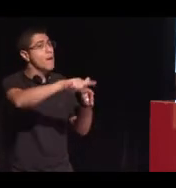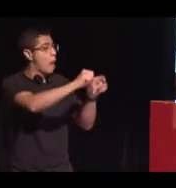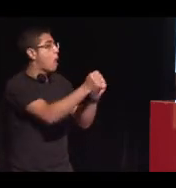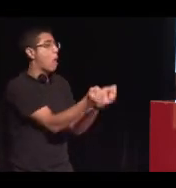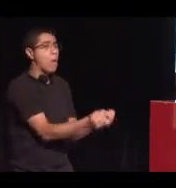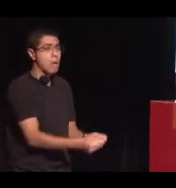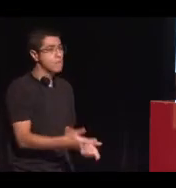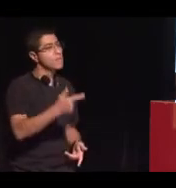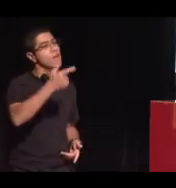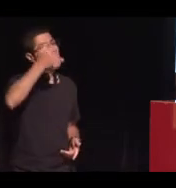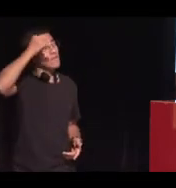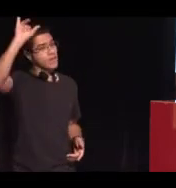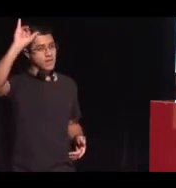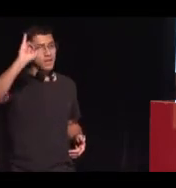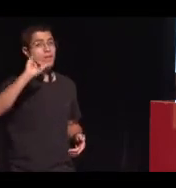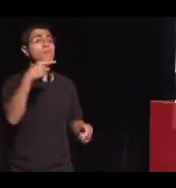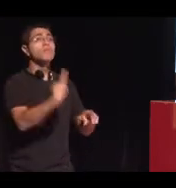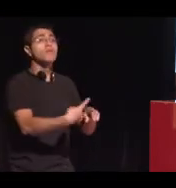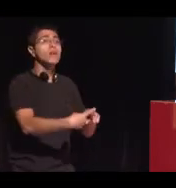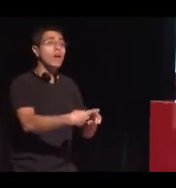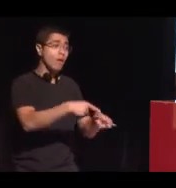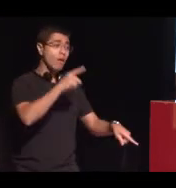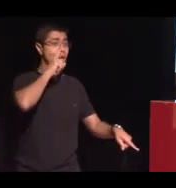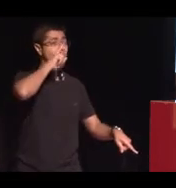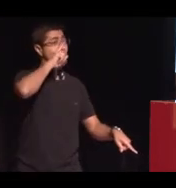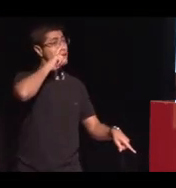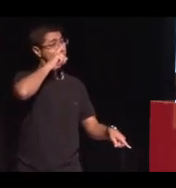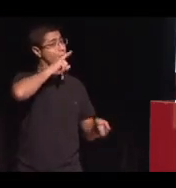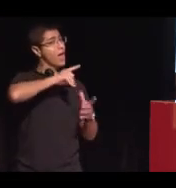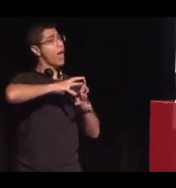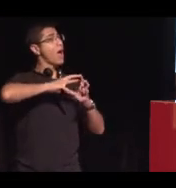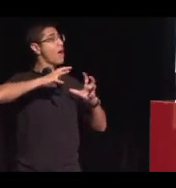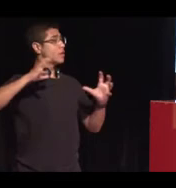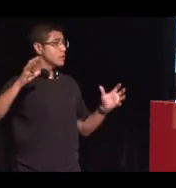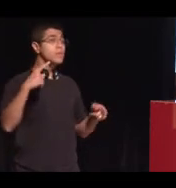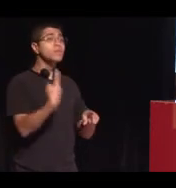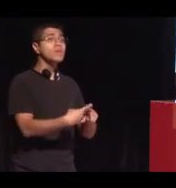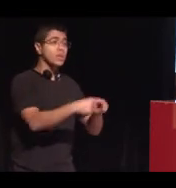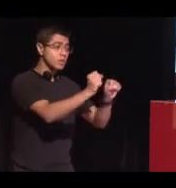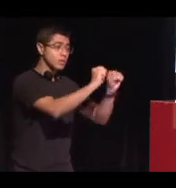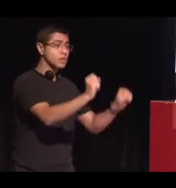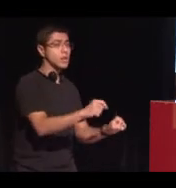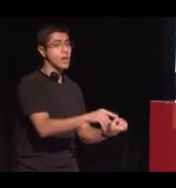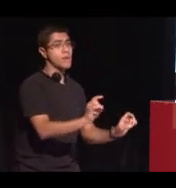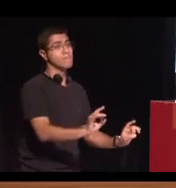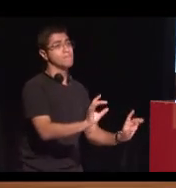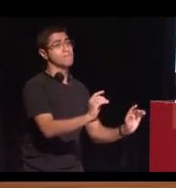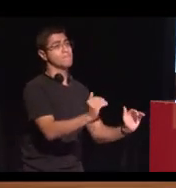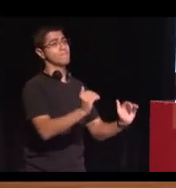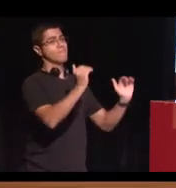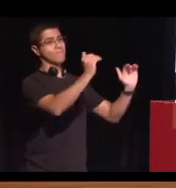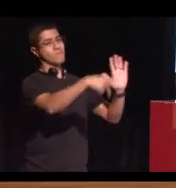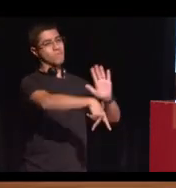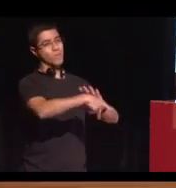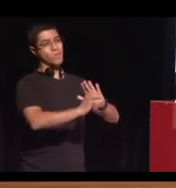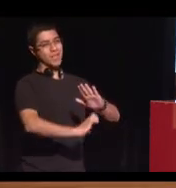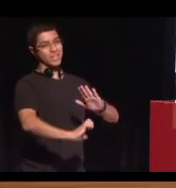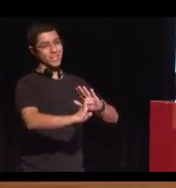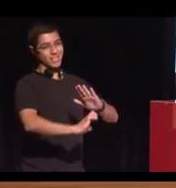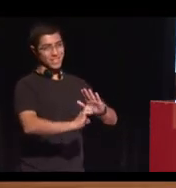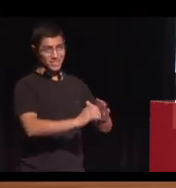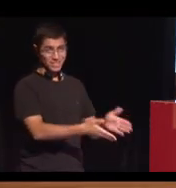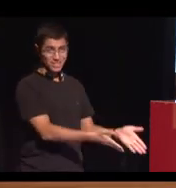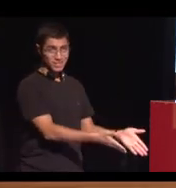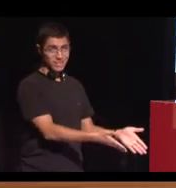era gigante. A gente estava mexendo na aplicação que é o core da organização. E o